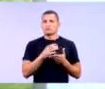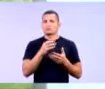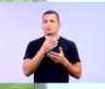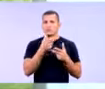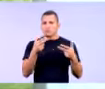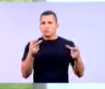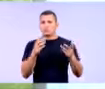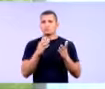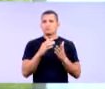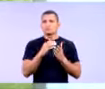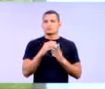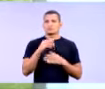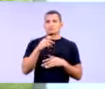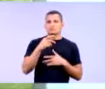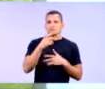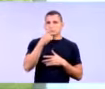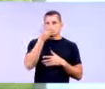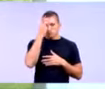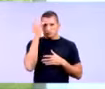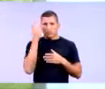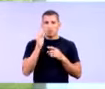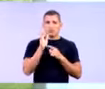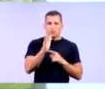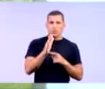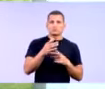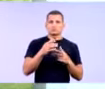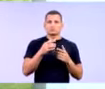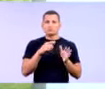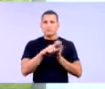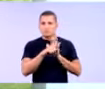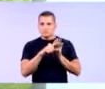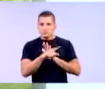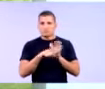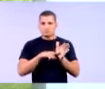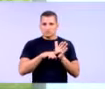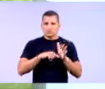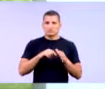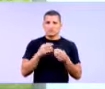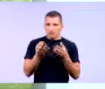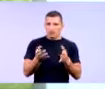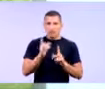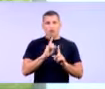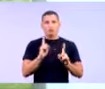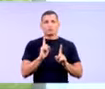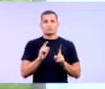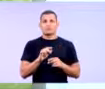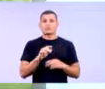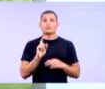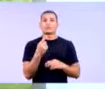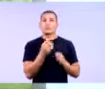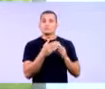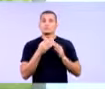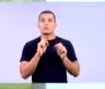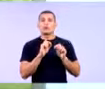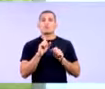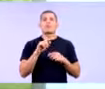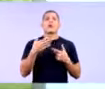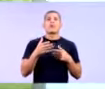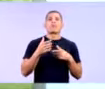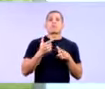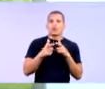cronograma, população e amostra entrevistada? Não, né? O que é que nós pedimos? Qual a problemática, qual o